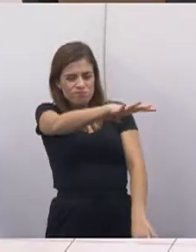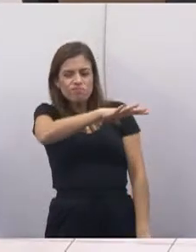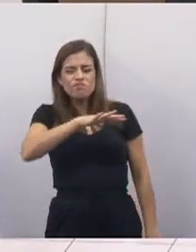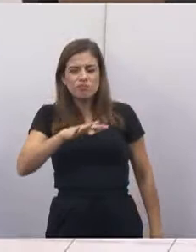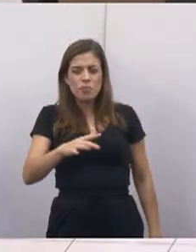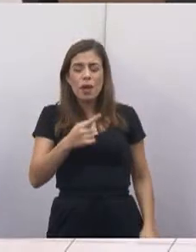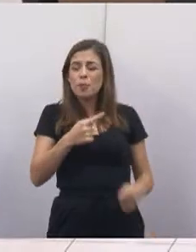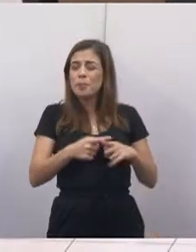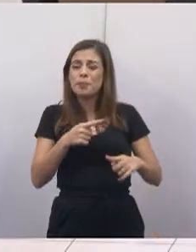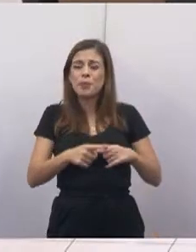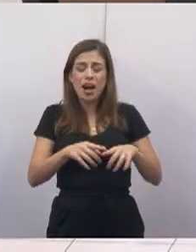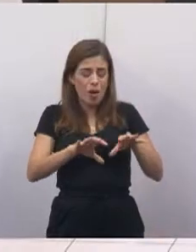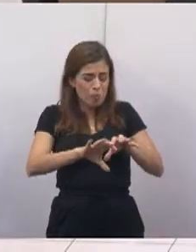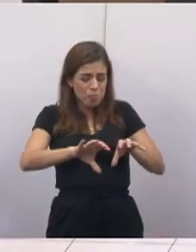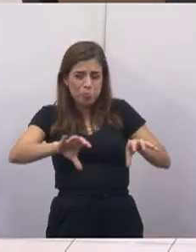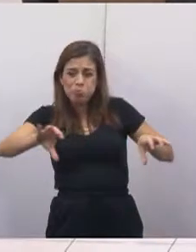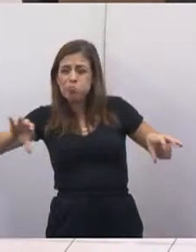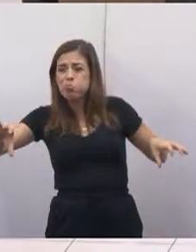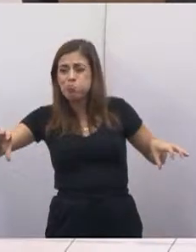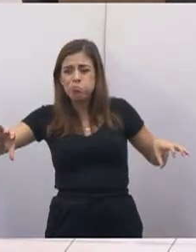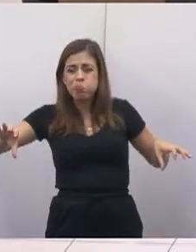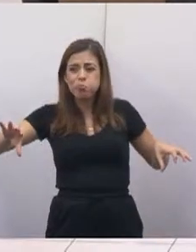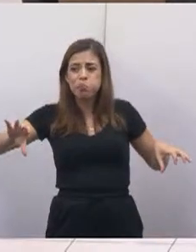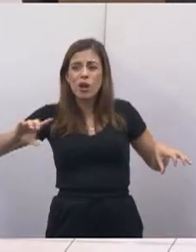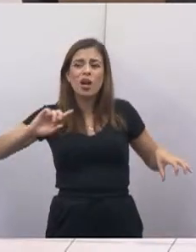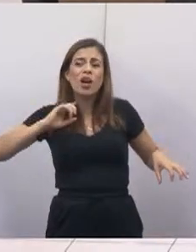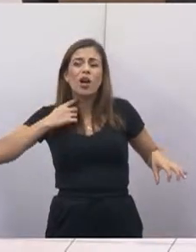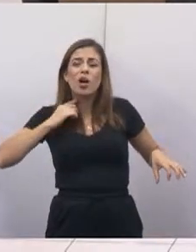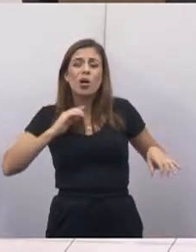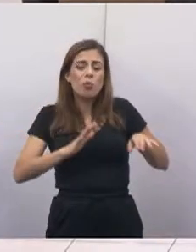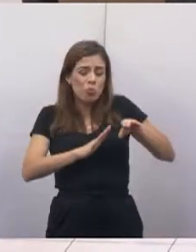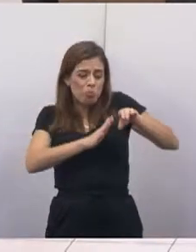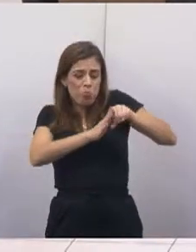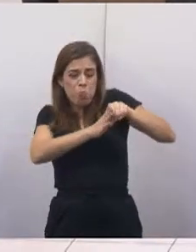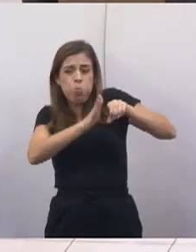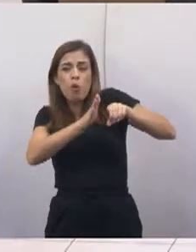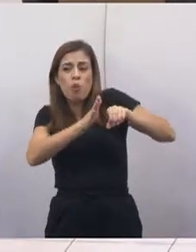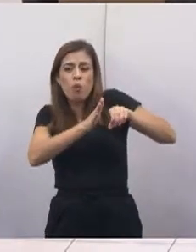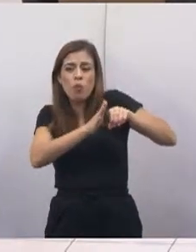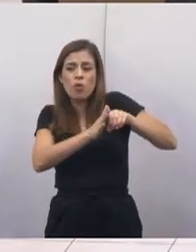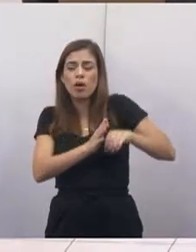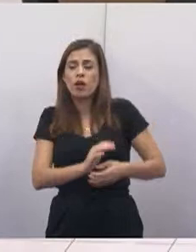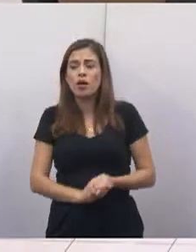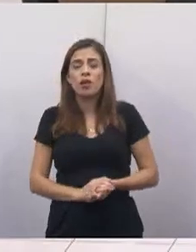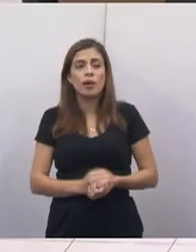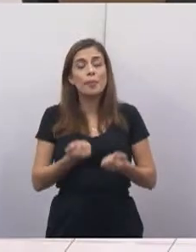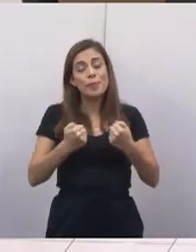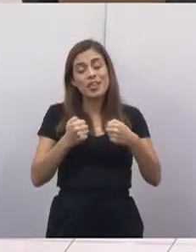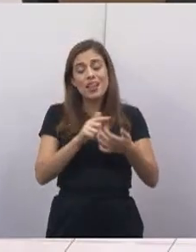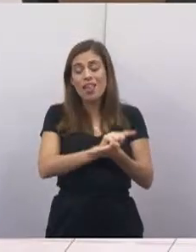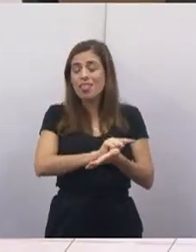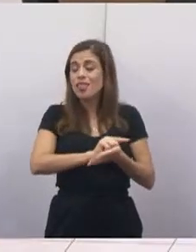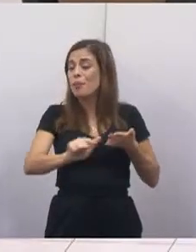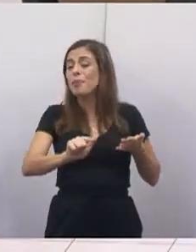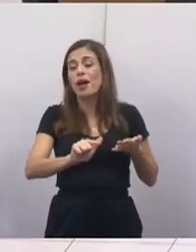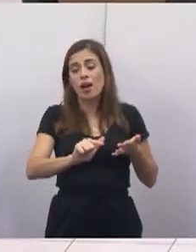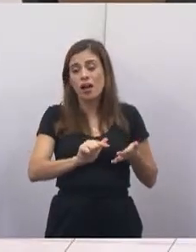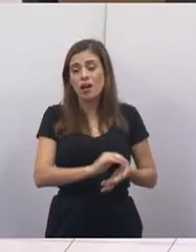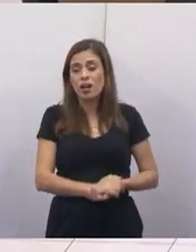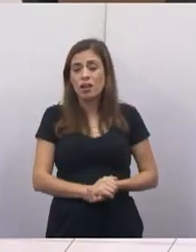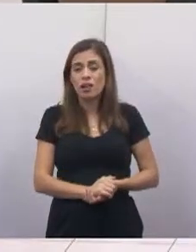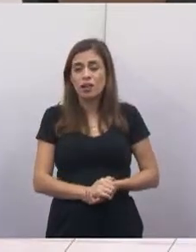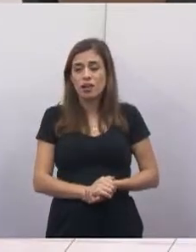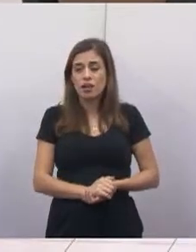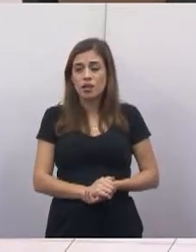a tubulação está completamente entupida. E tem que se limpar. Colocando